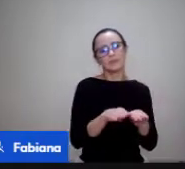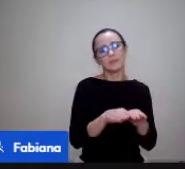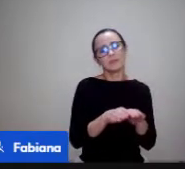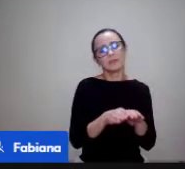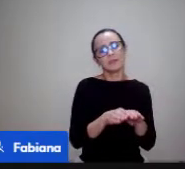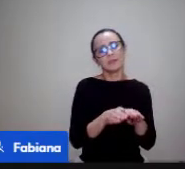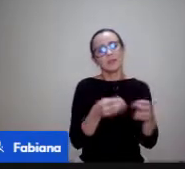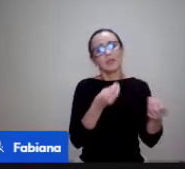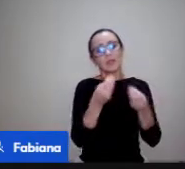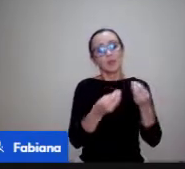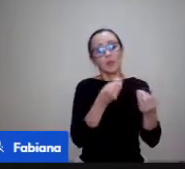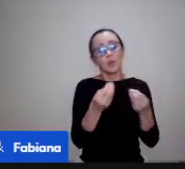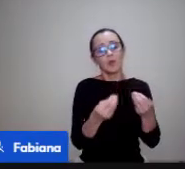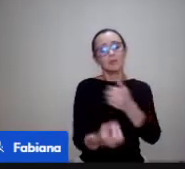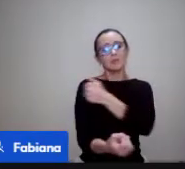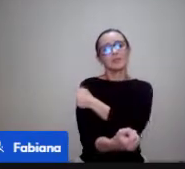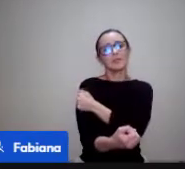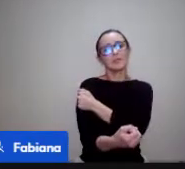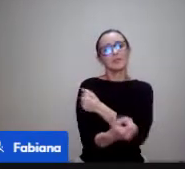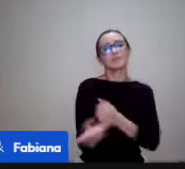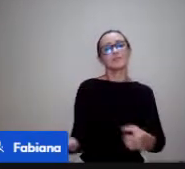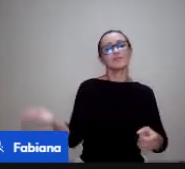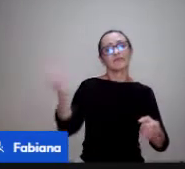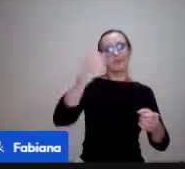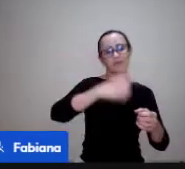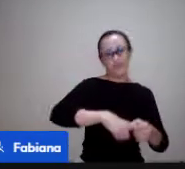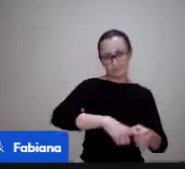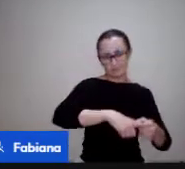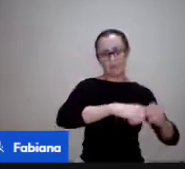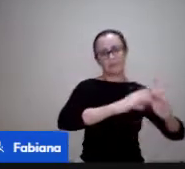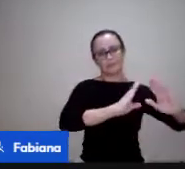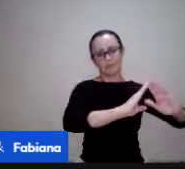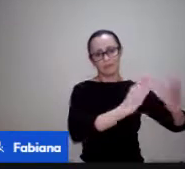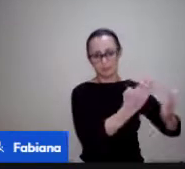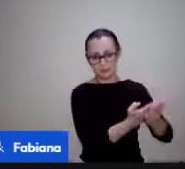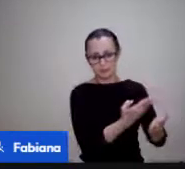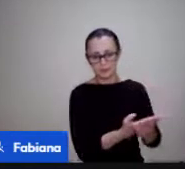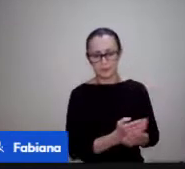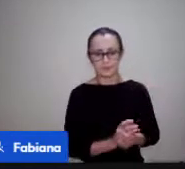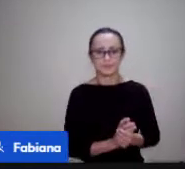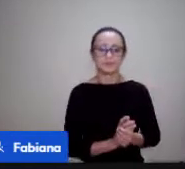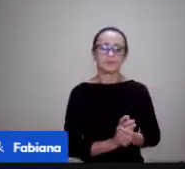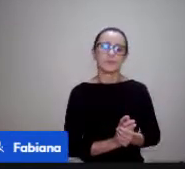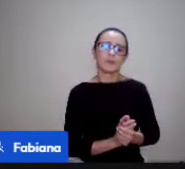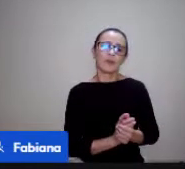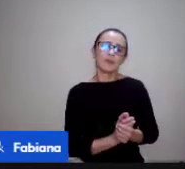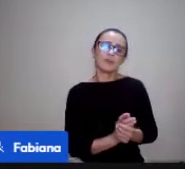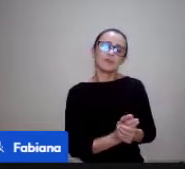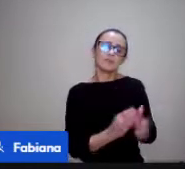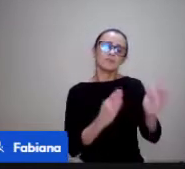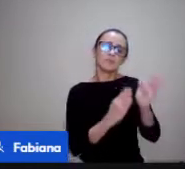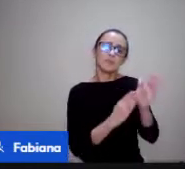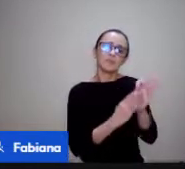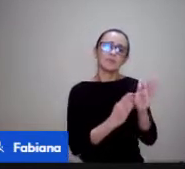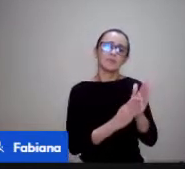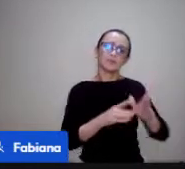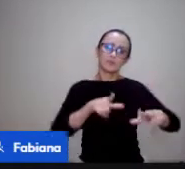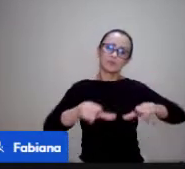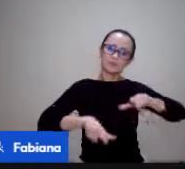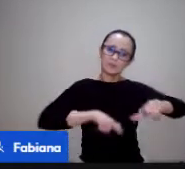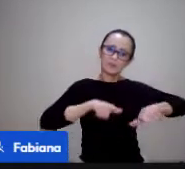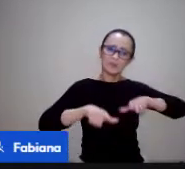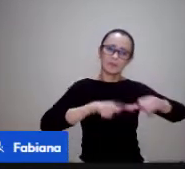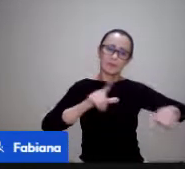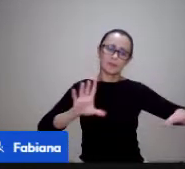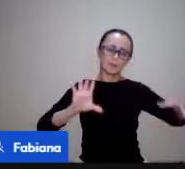encontraremos, mas também relacionar a matemática e a língua portuguesa numa única proposta de trabalho, para que a gente